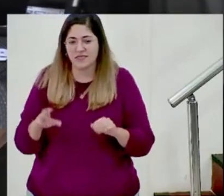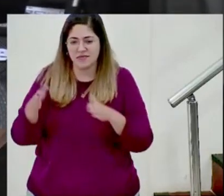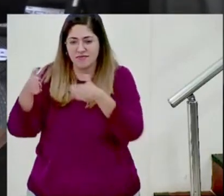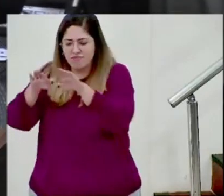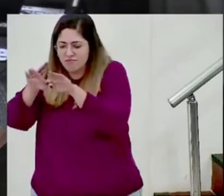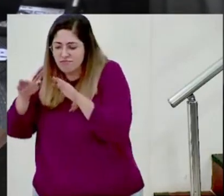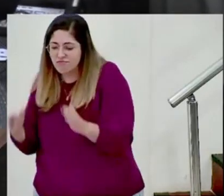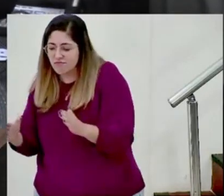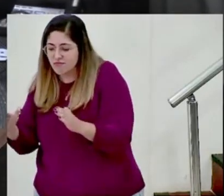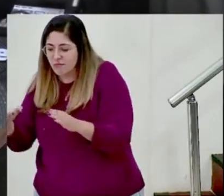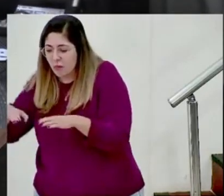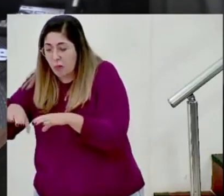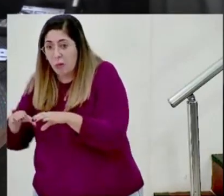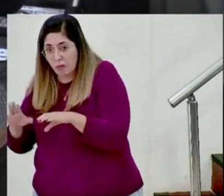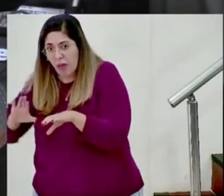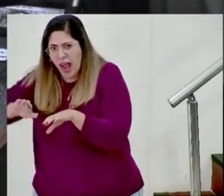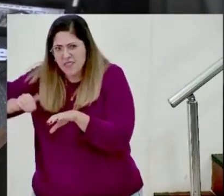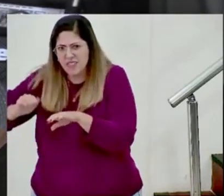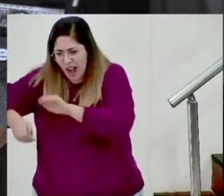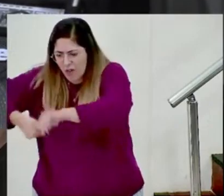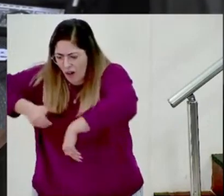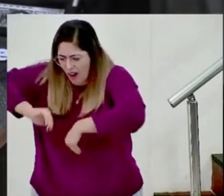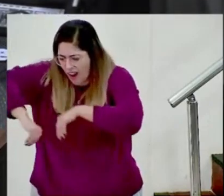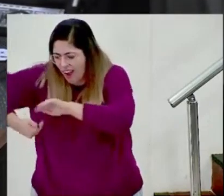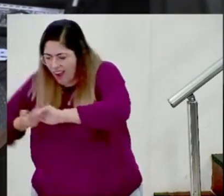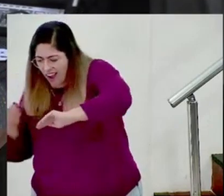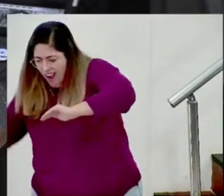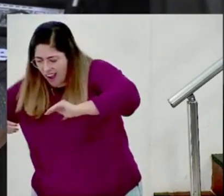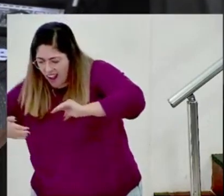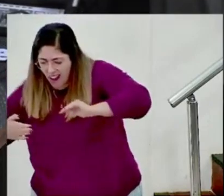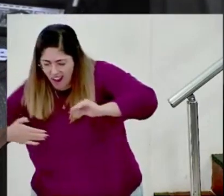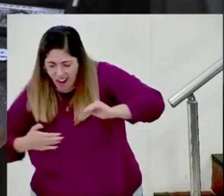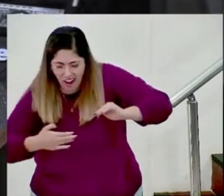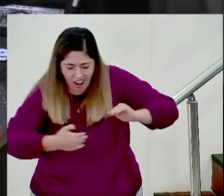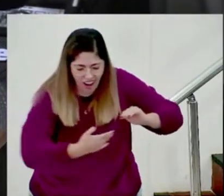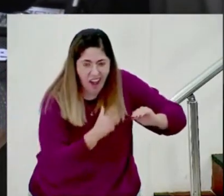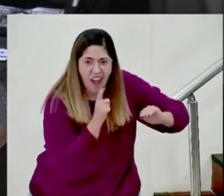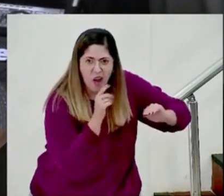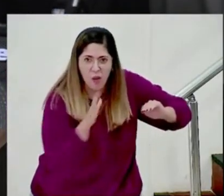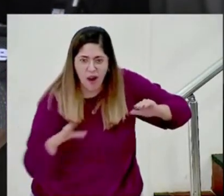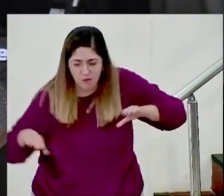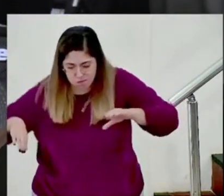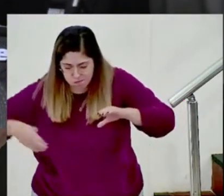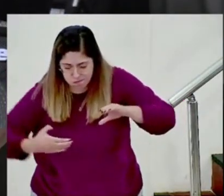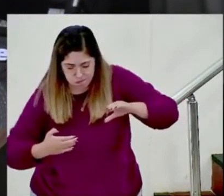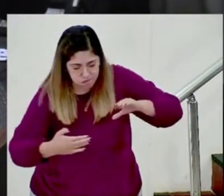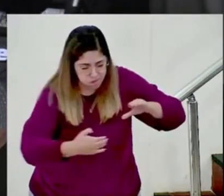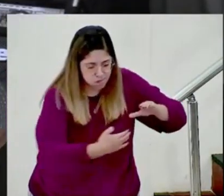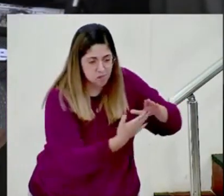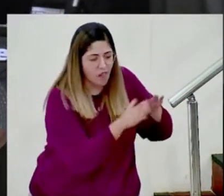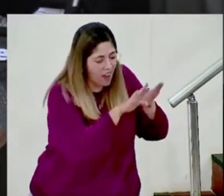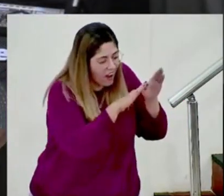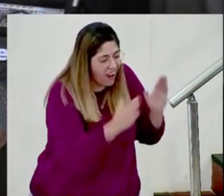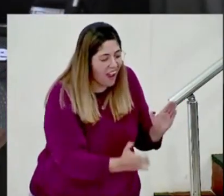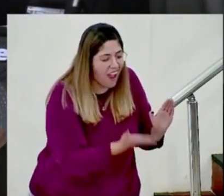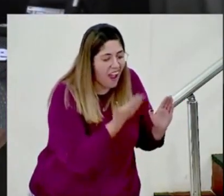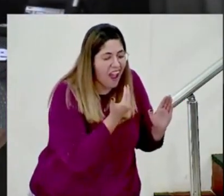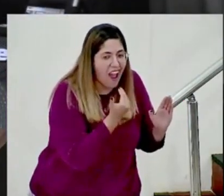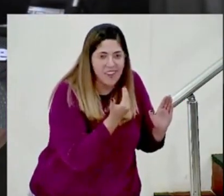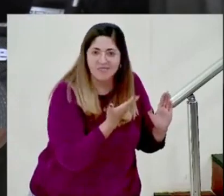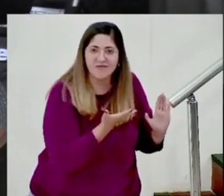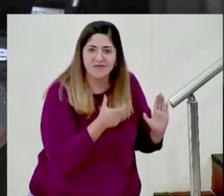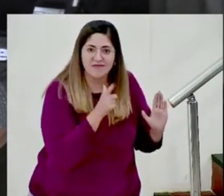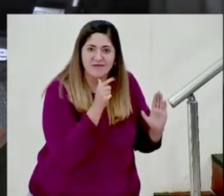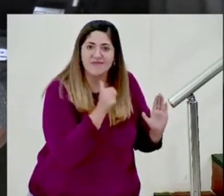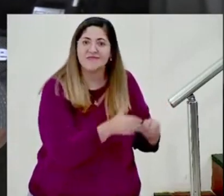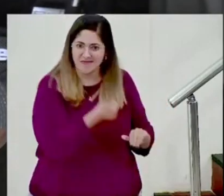do canal de Ezequias, que traz as águas da fonte de Gion. Ou seja, Todos esses elementos conectam muito